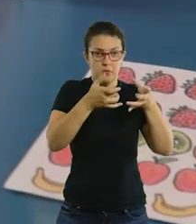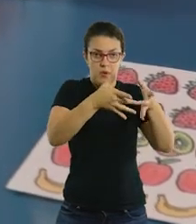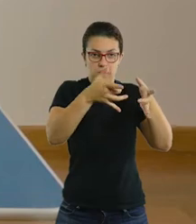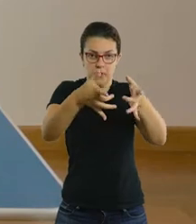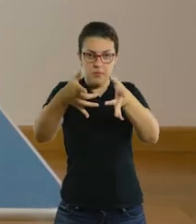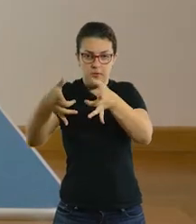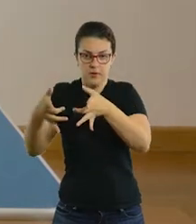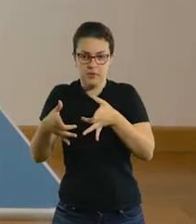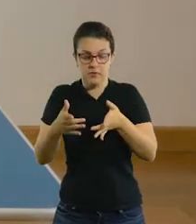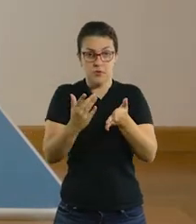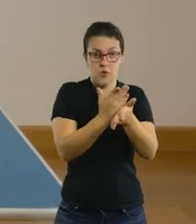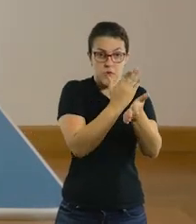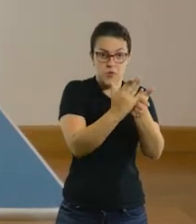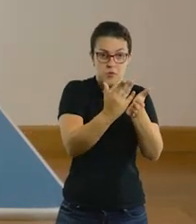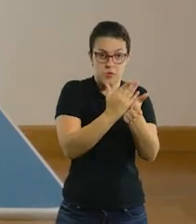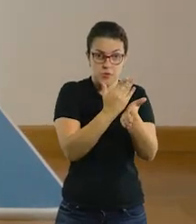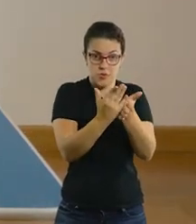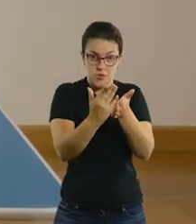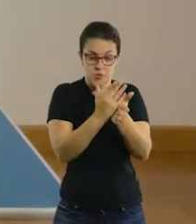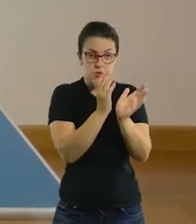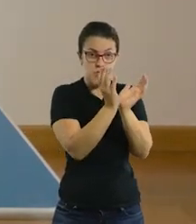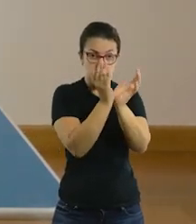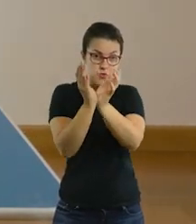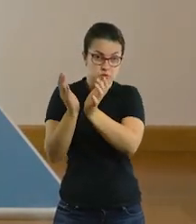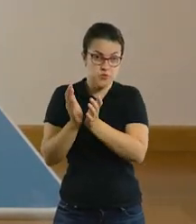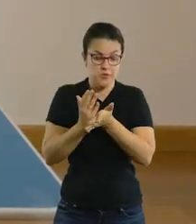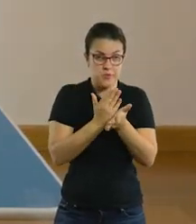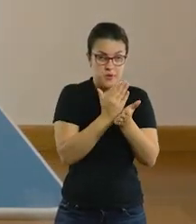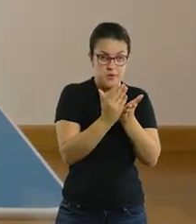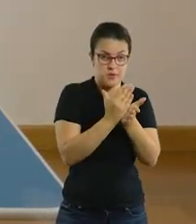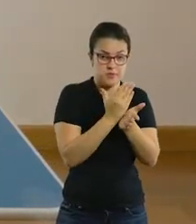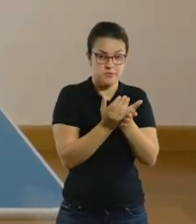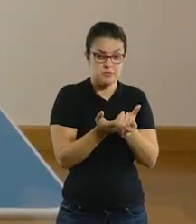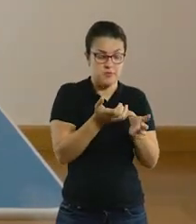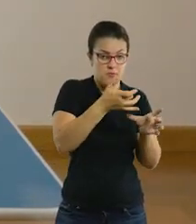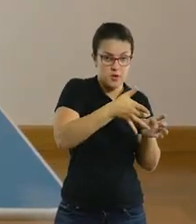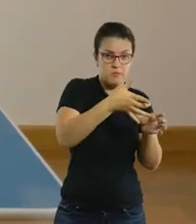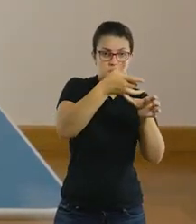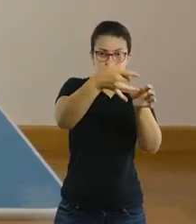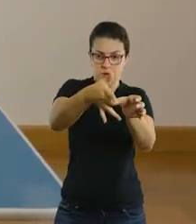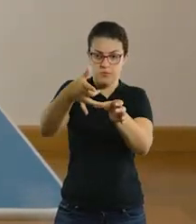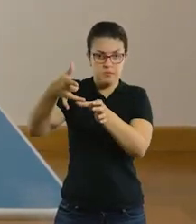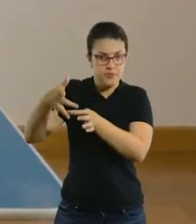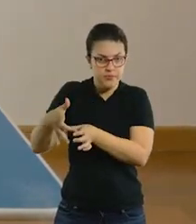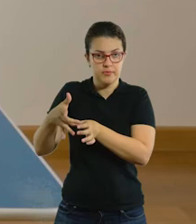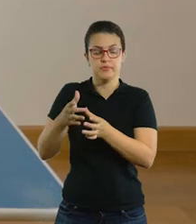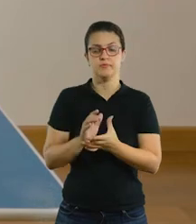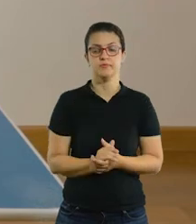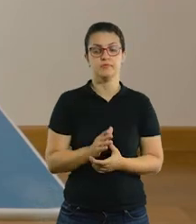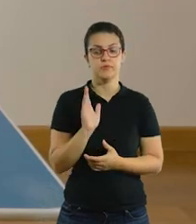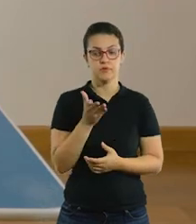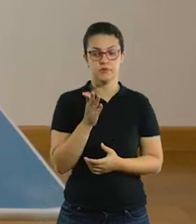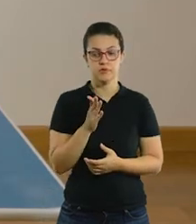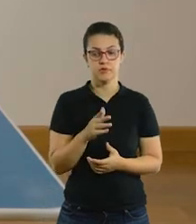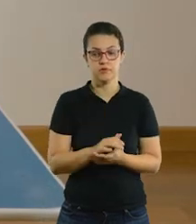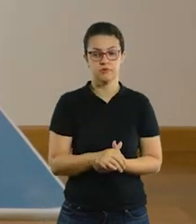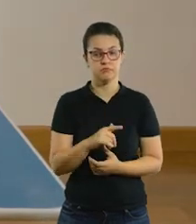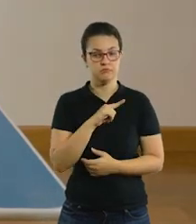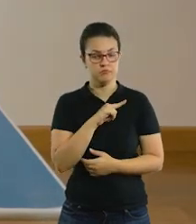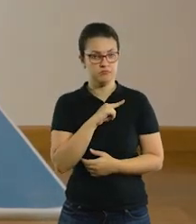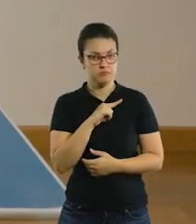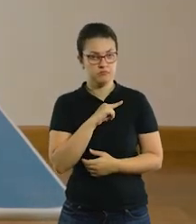casa. Depois que você já separou os conjuntos, as frutas, já colocou os números